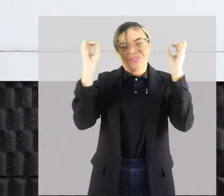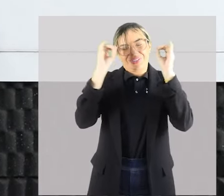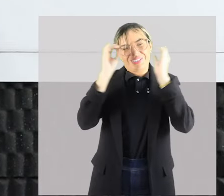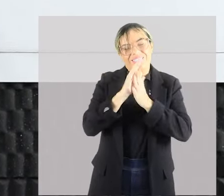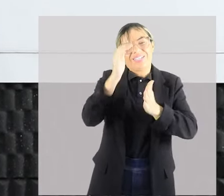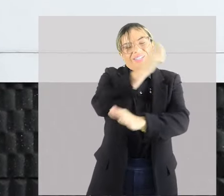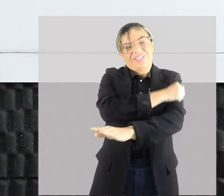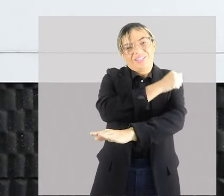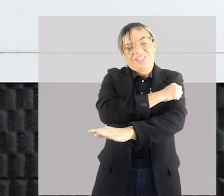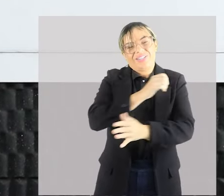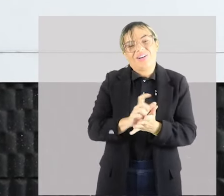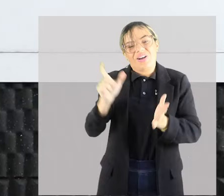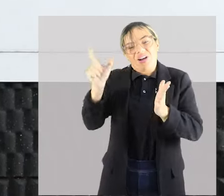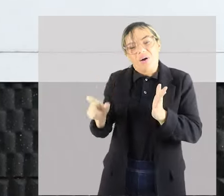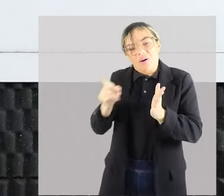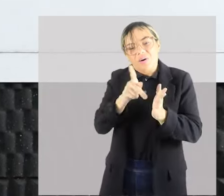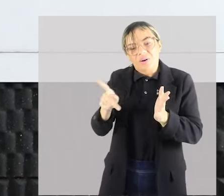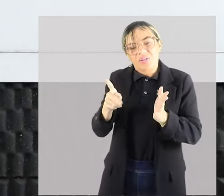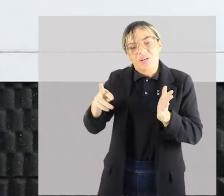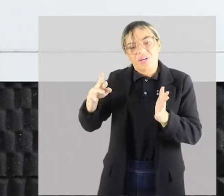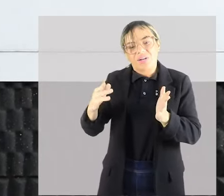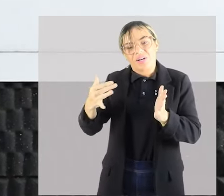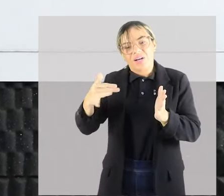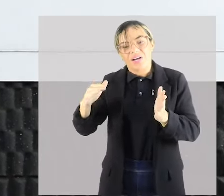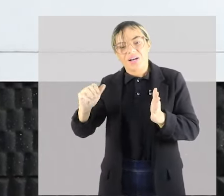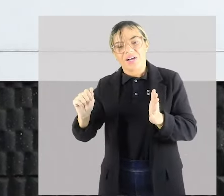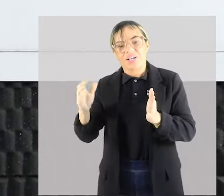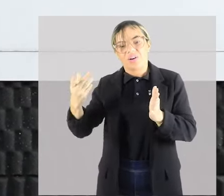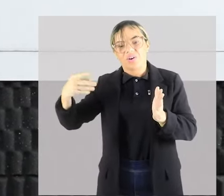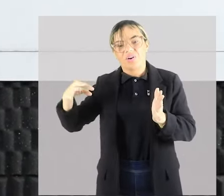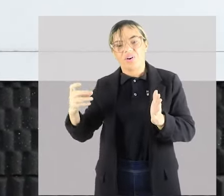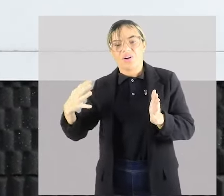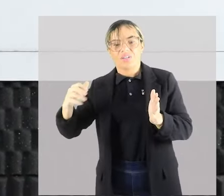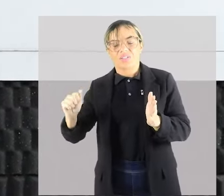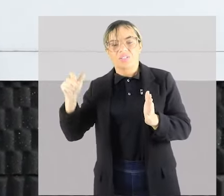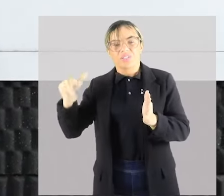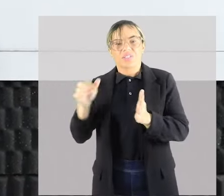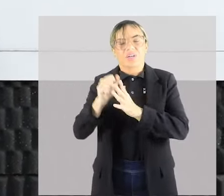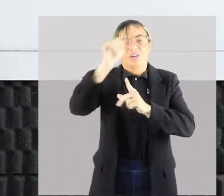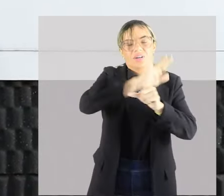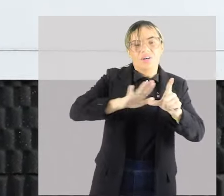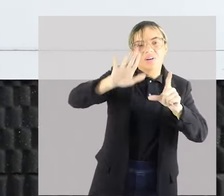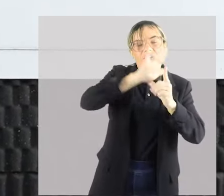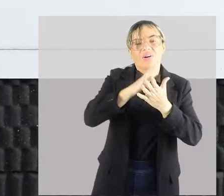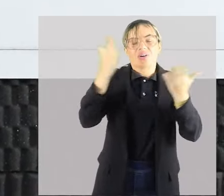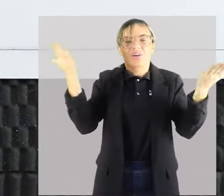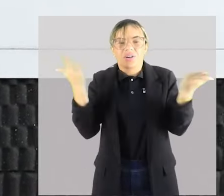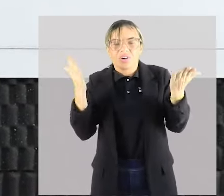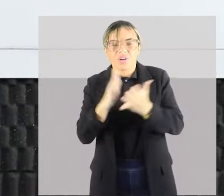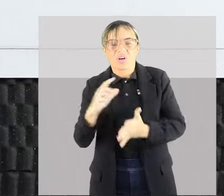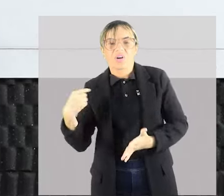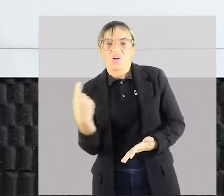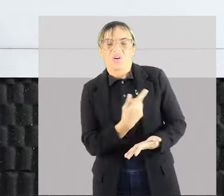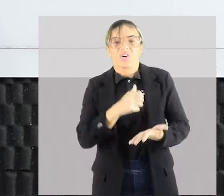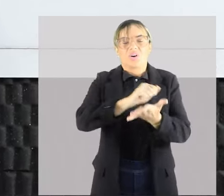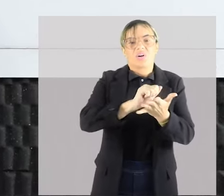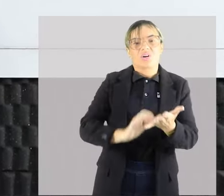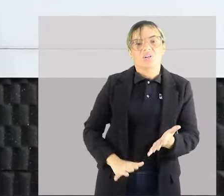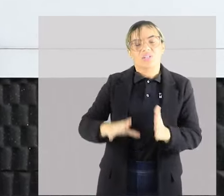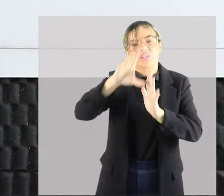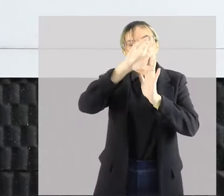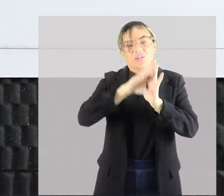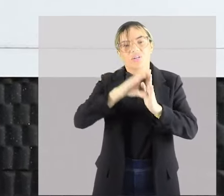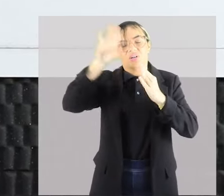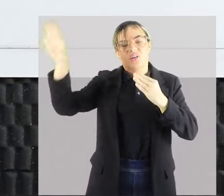E aí turminha que é Raísa Costa professora de biologia da nossa plataforma Estamos aqui hoje nas nossas atividades curriculares